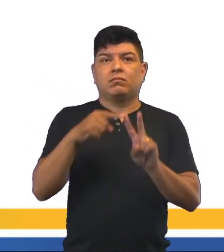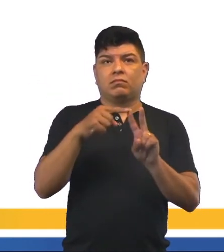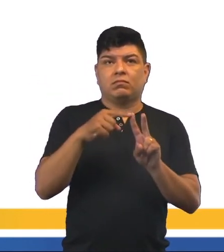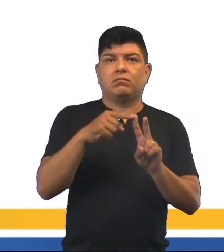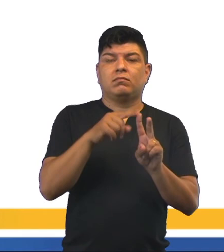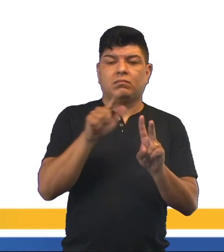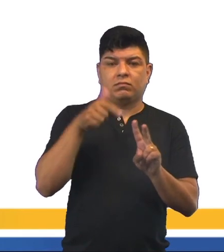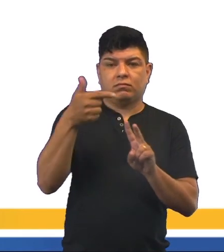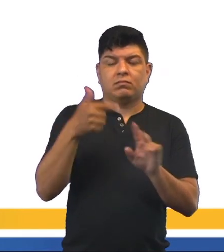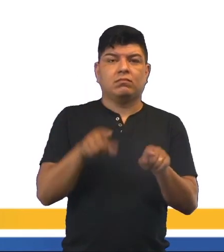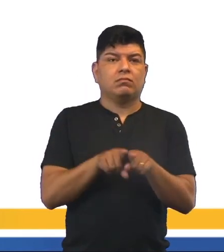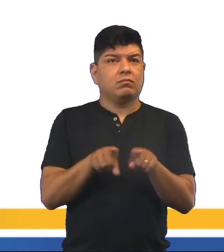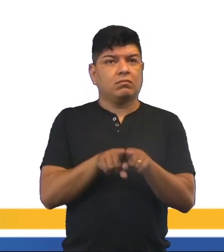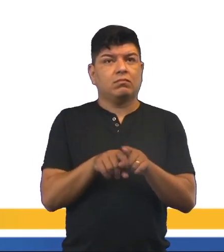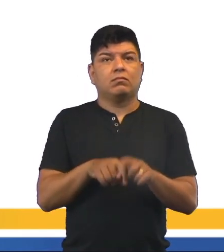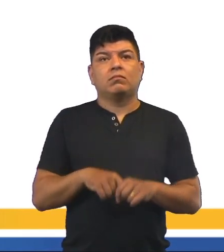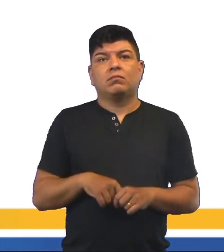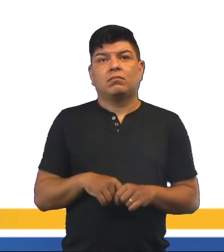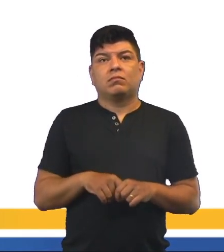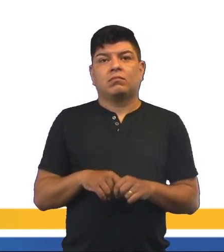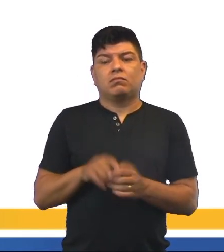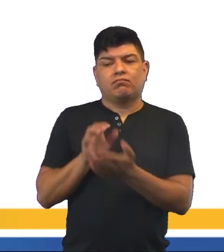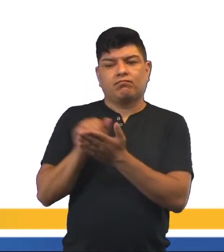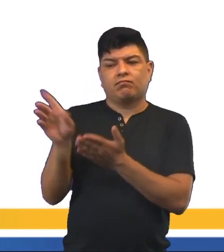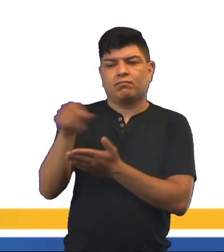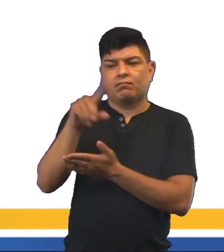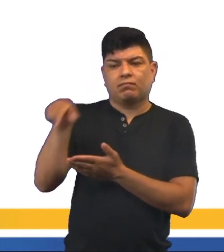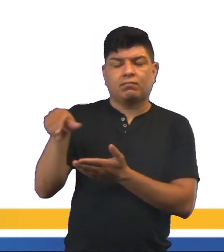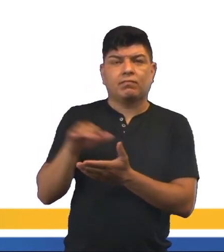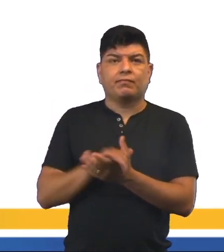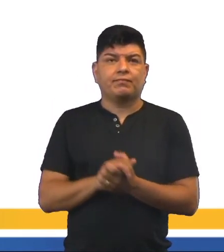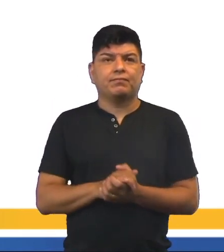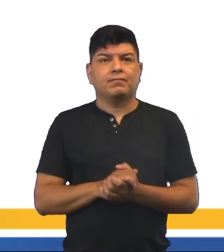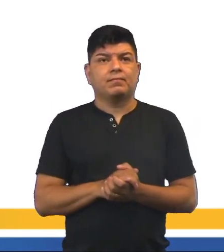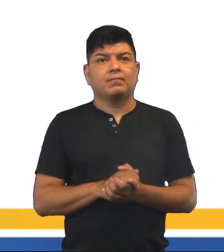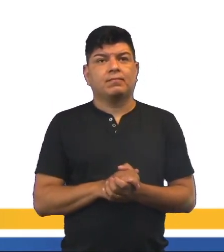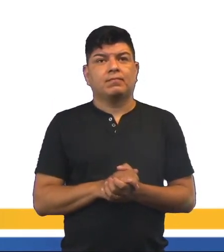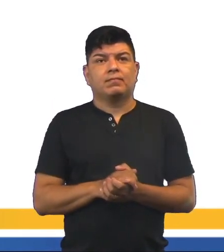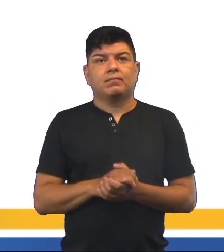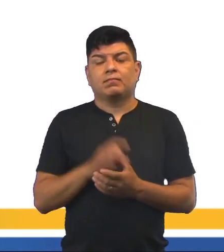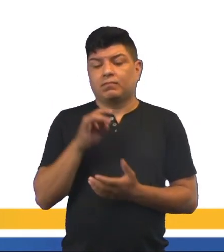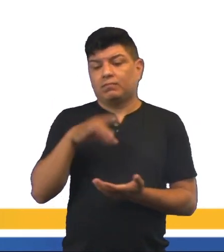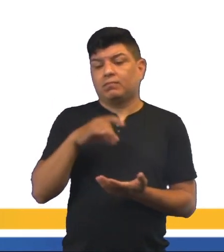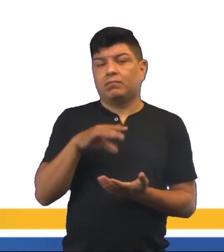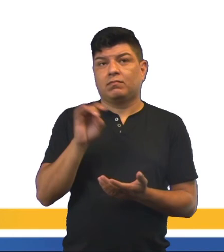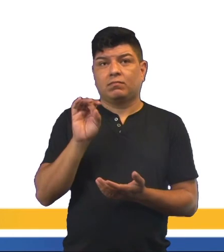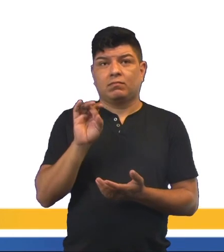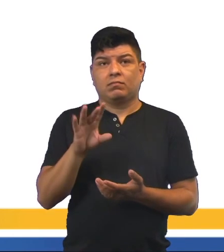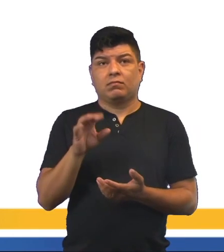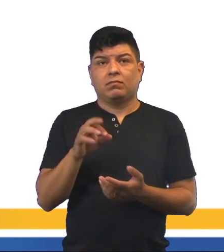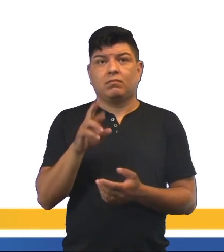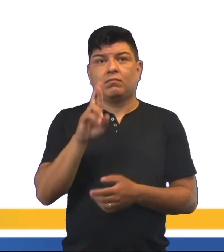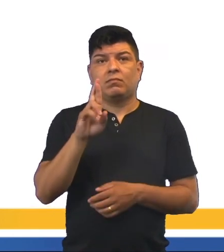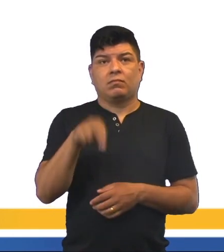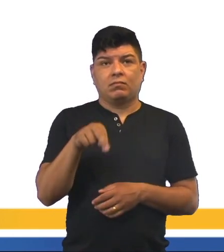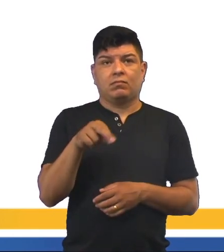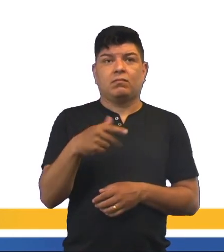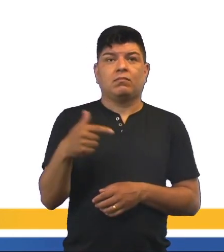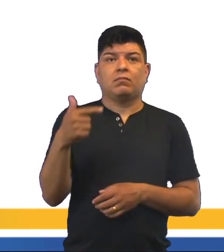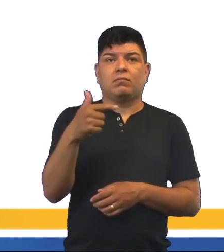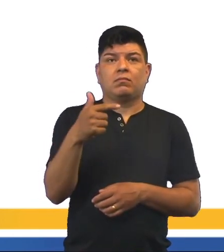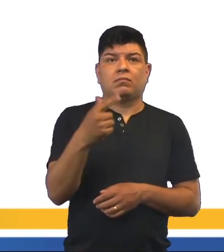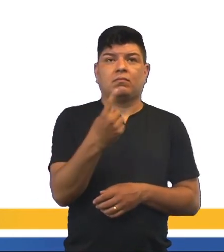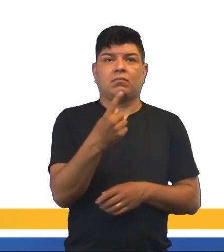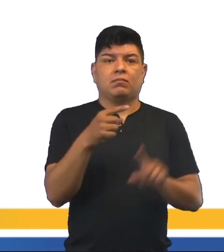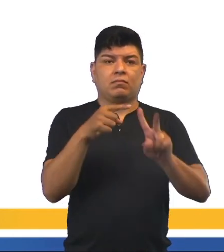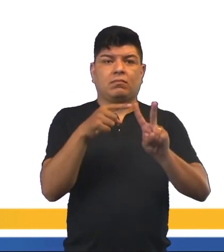tenho que colocar do outro também. Cortei, eliminei, né? Sobrou razão igual a raiz de 16 sobre raiz de 100.